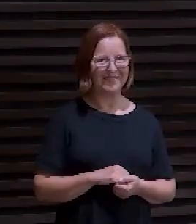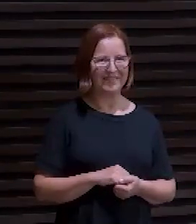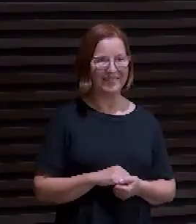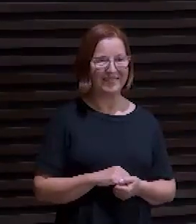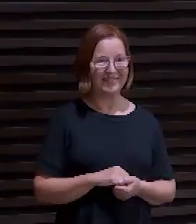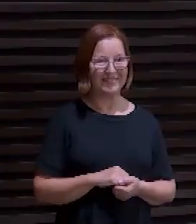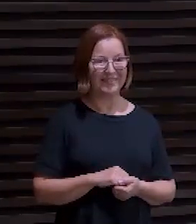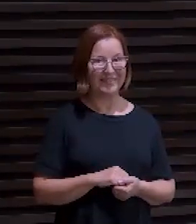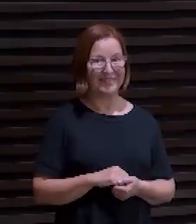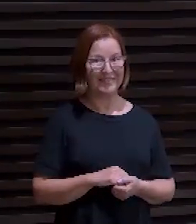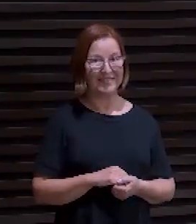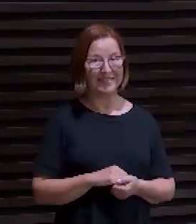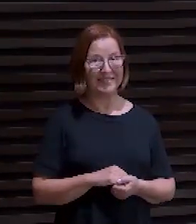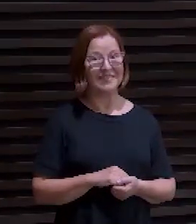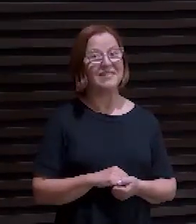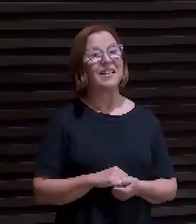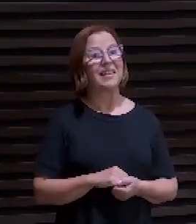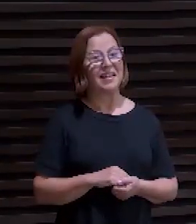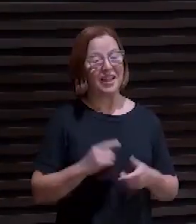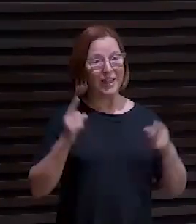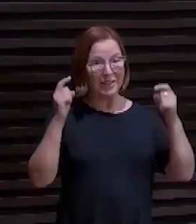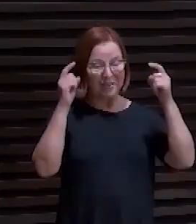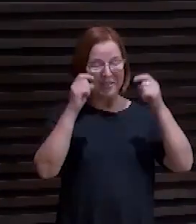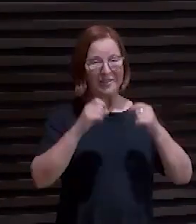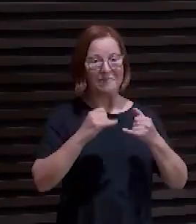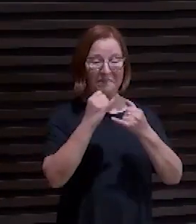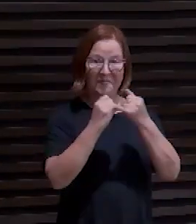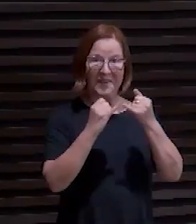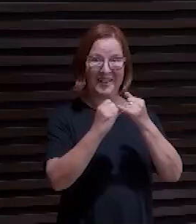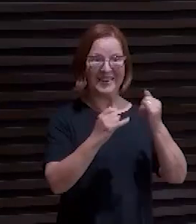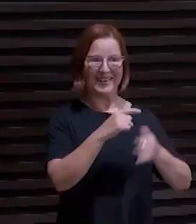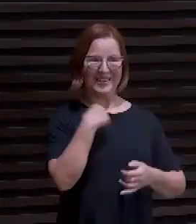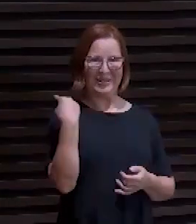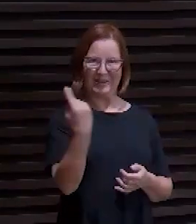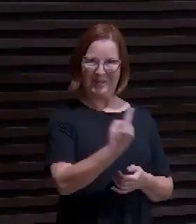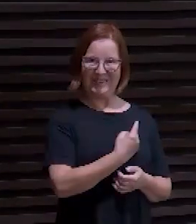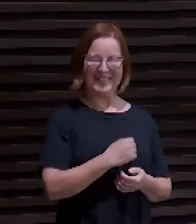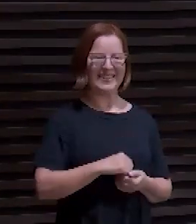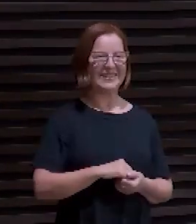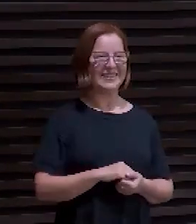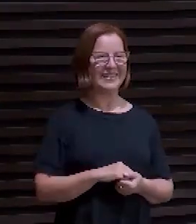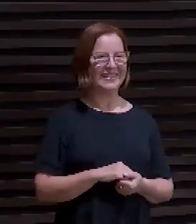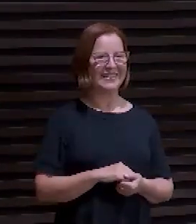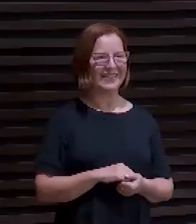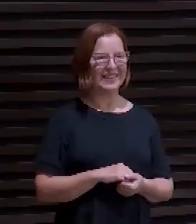Aí é que pega a nossa semelhança.